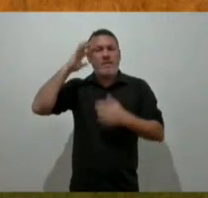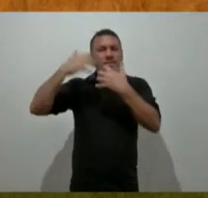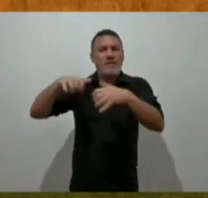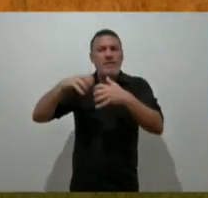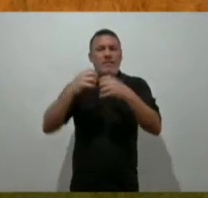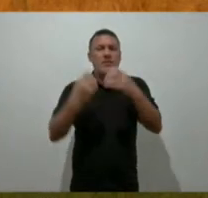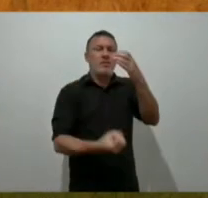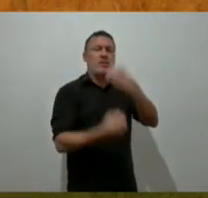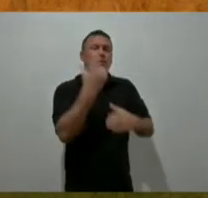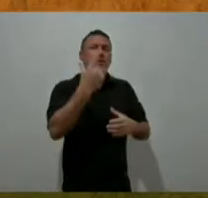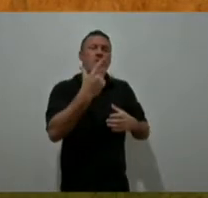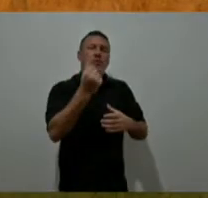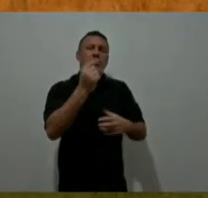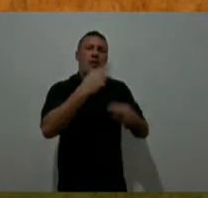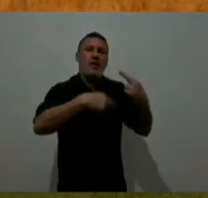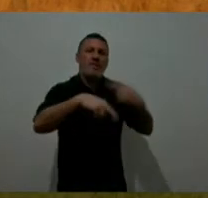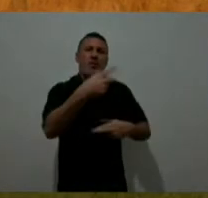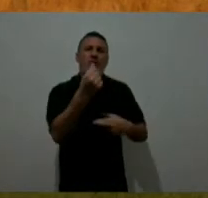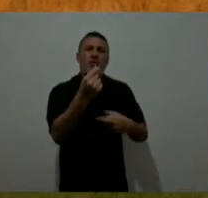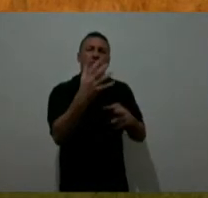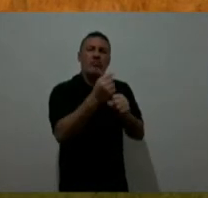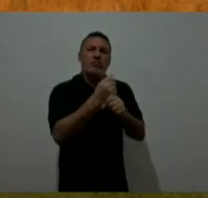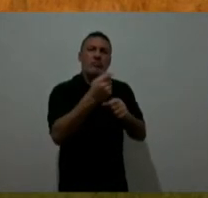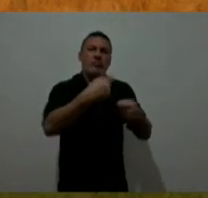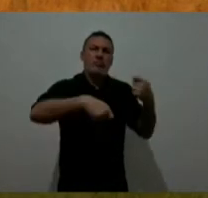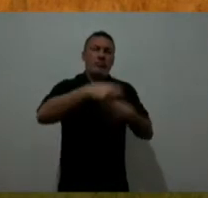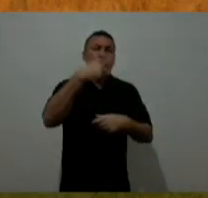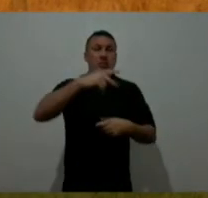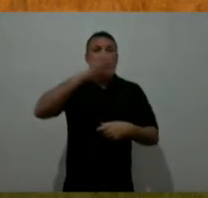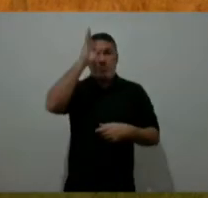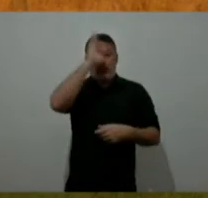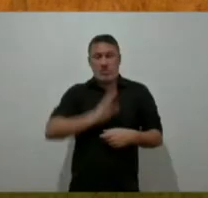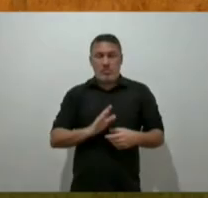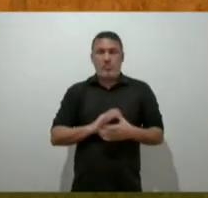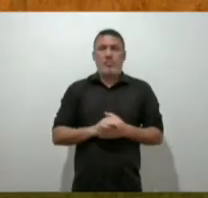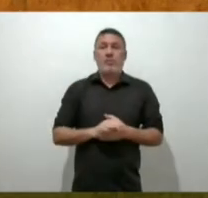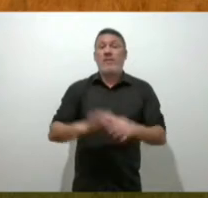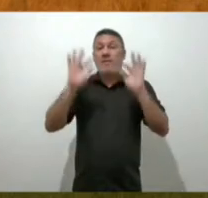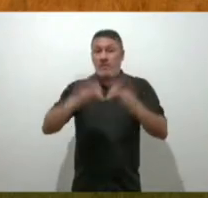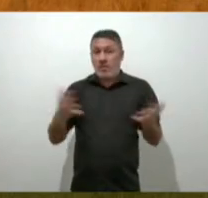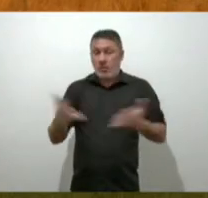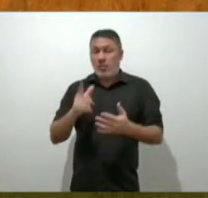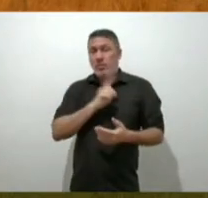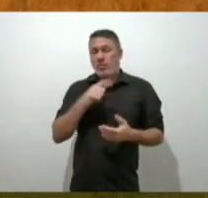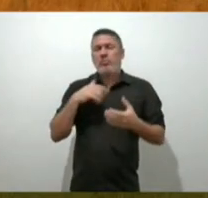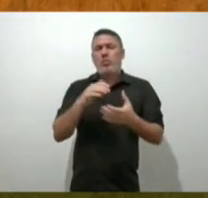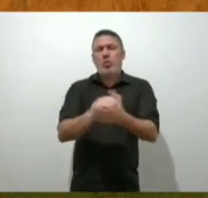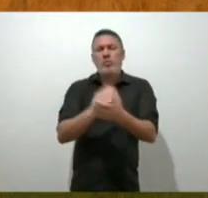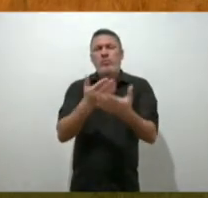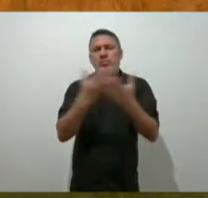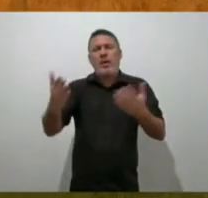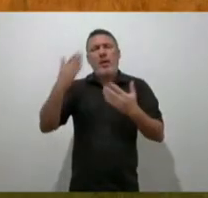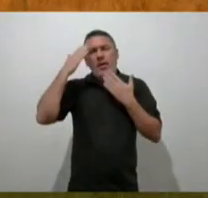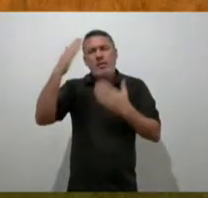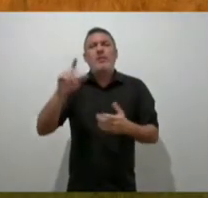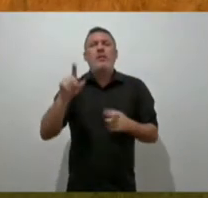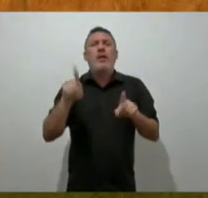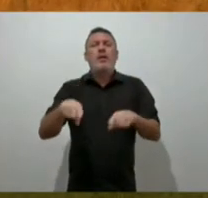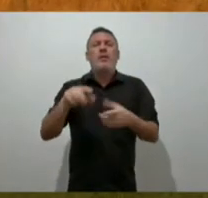sendo discutida em nível nacional. Finalizo aqui cumprimentando e agradecendo a secretária-geral Yara